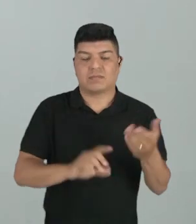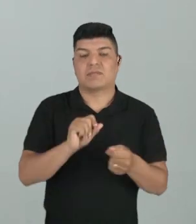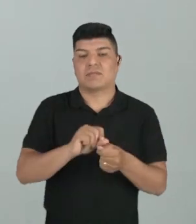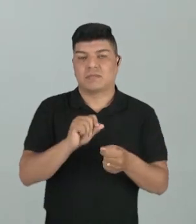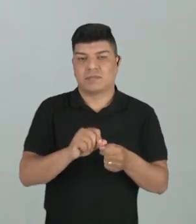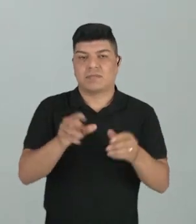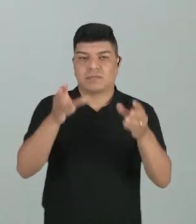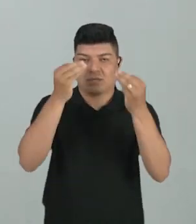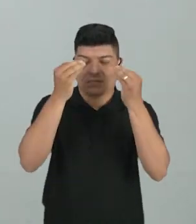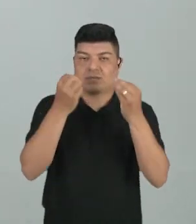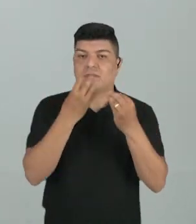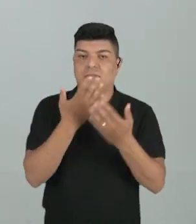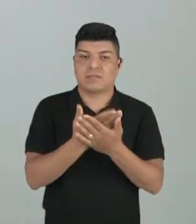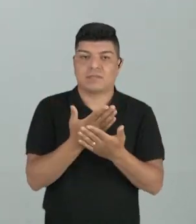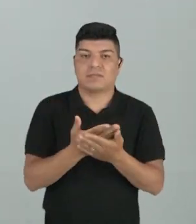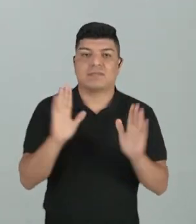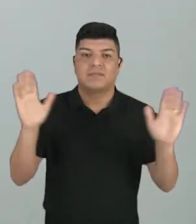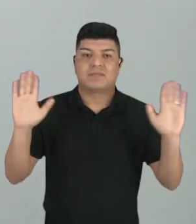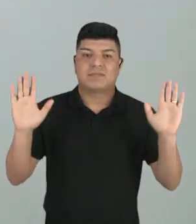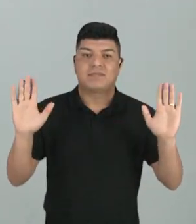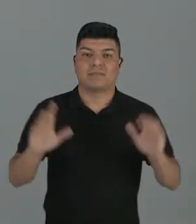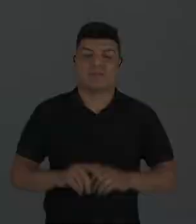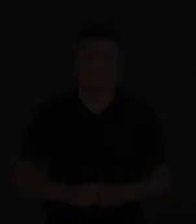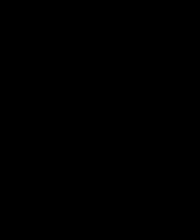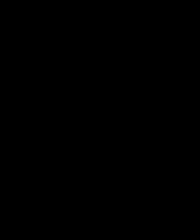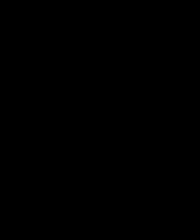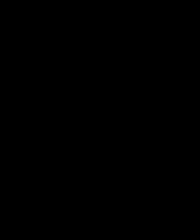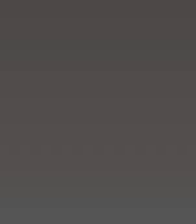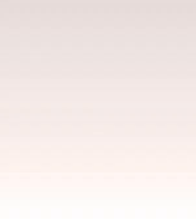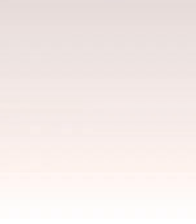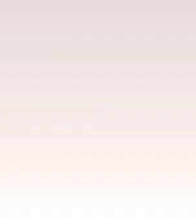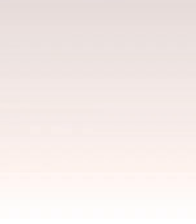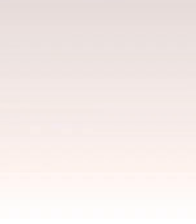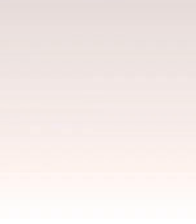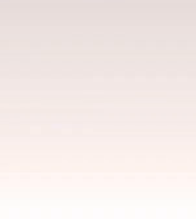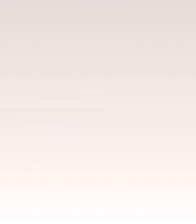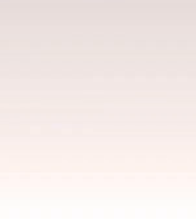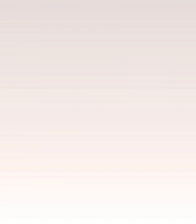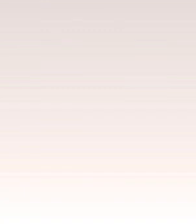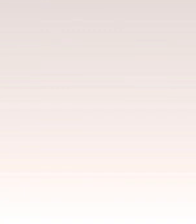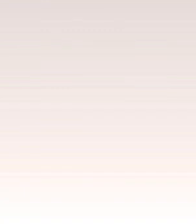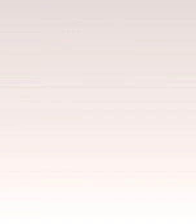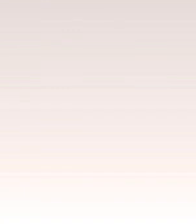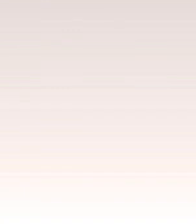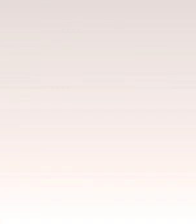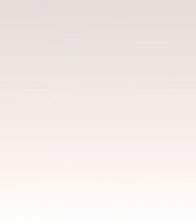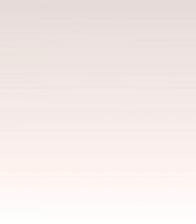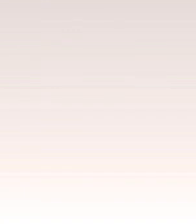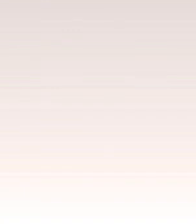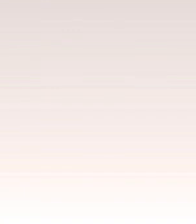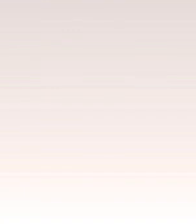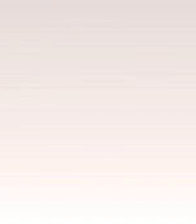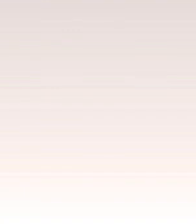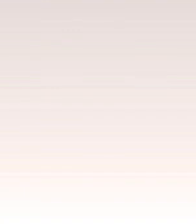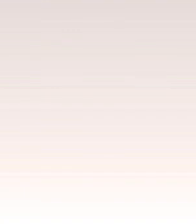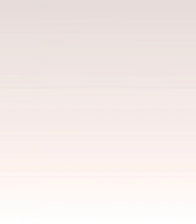para você fixar bem os estudos. Até a próxima!